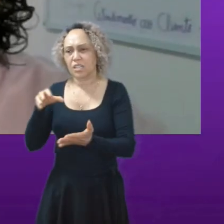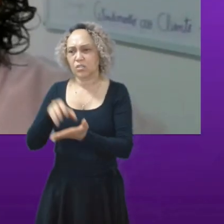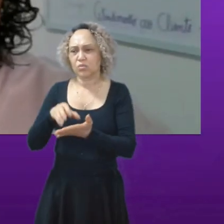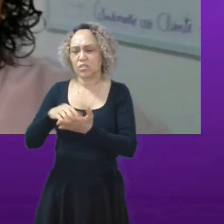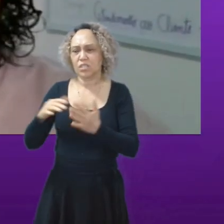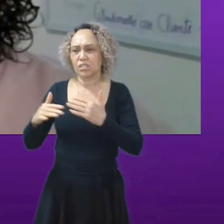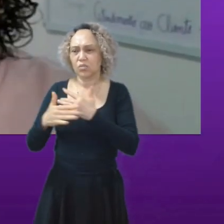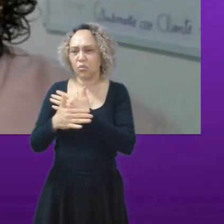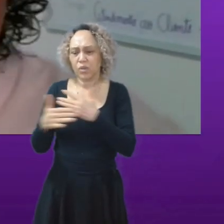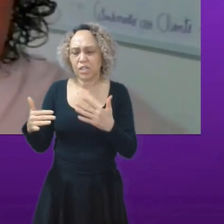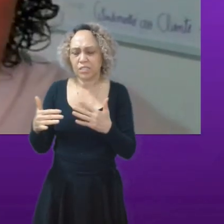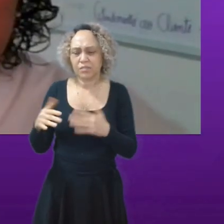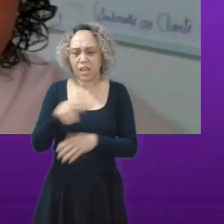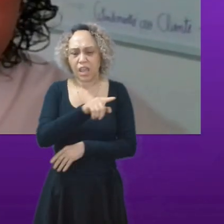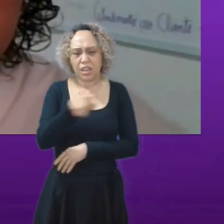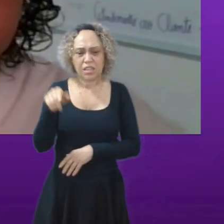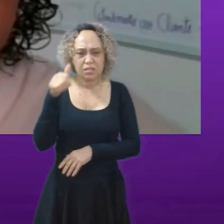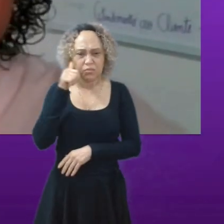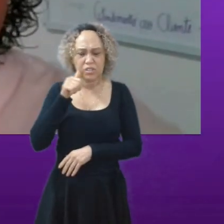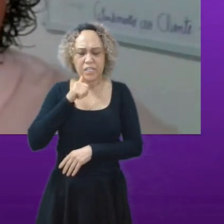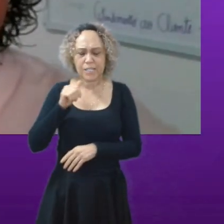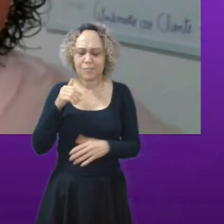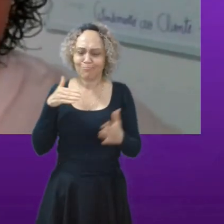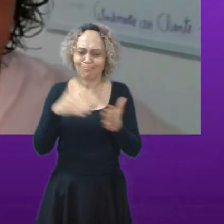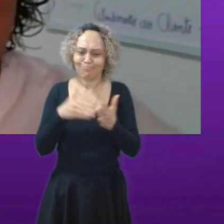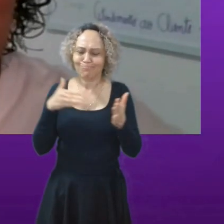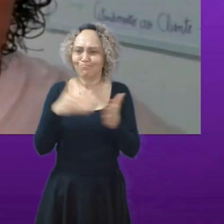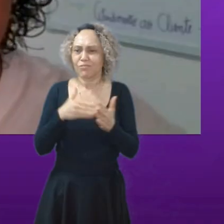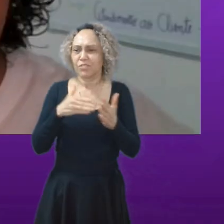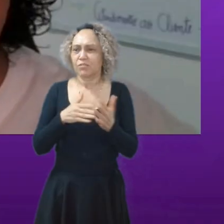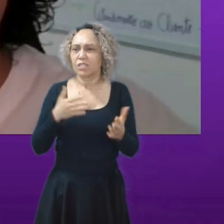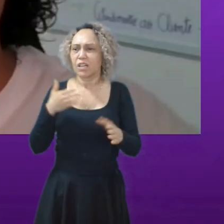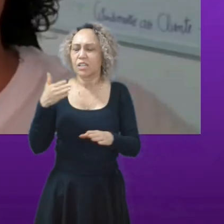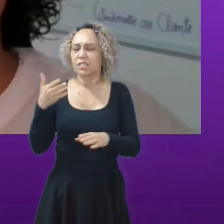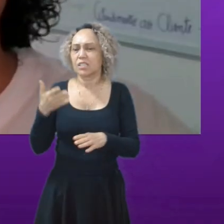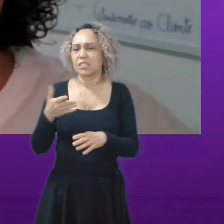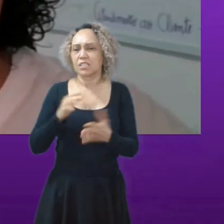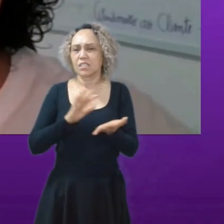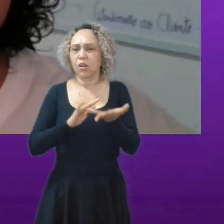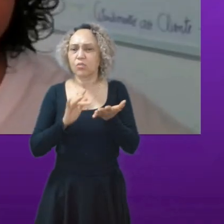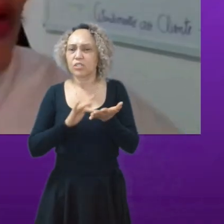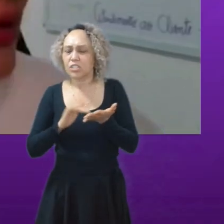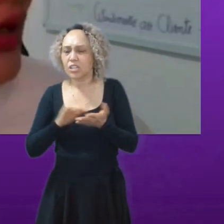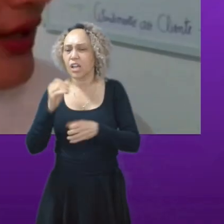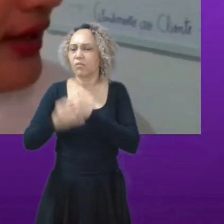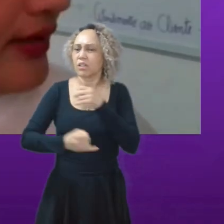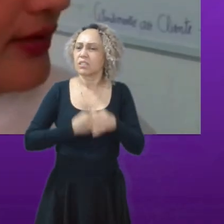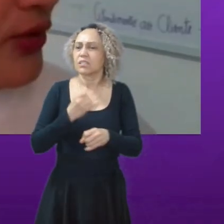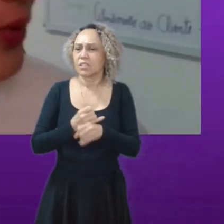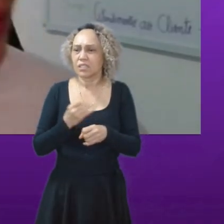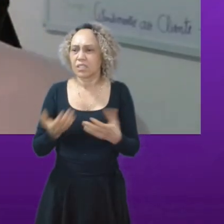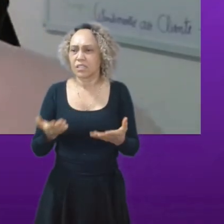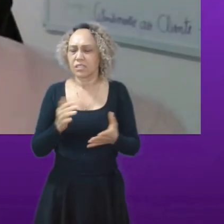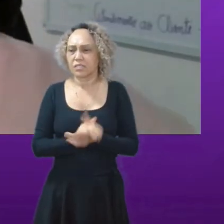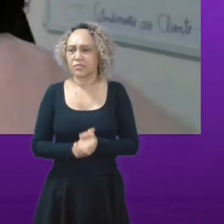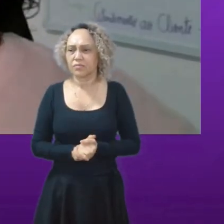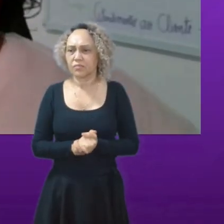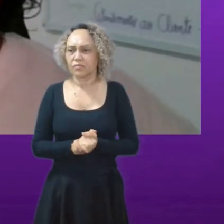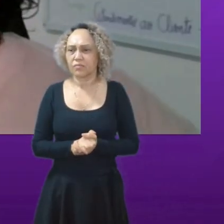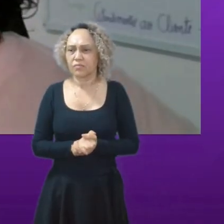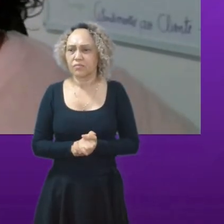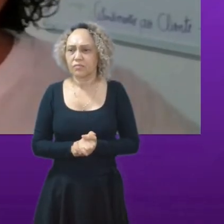de acessar o digital, né? Elas têm essas barreiras de acesso. Eu acredito que a redução... Desculpa,